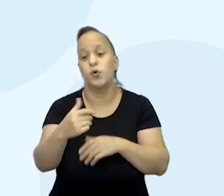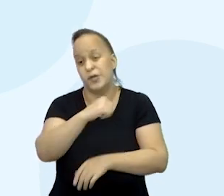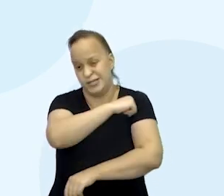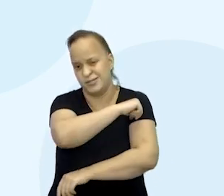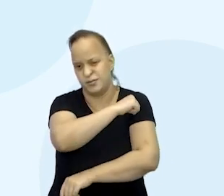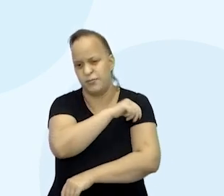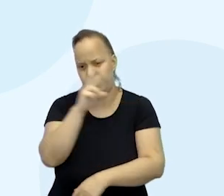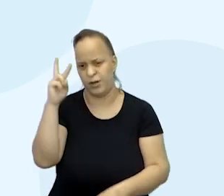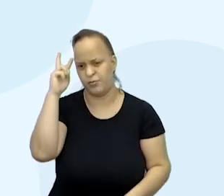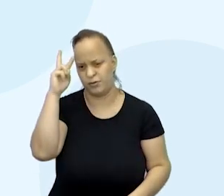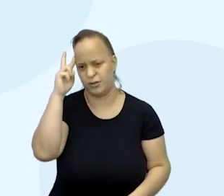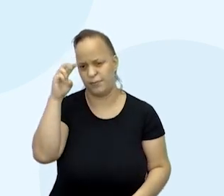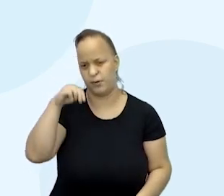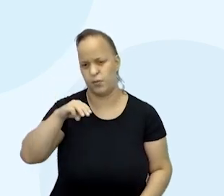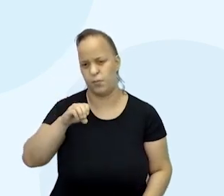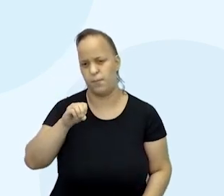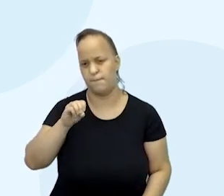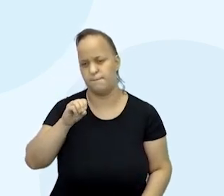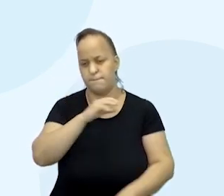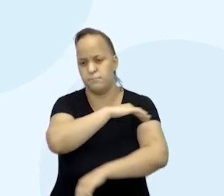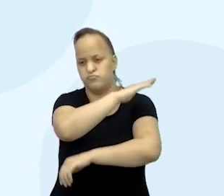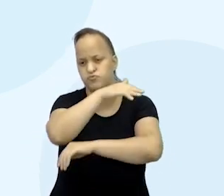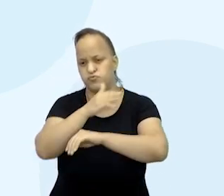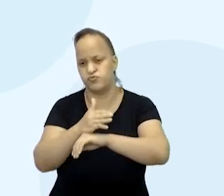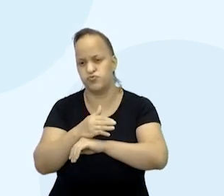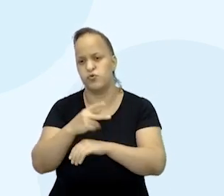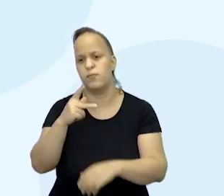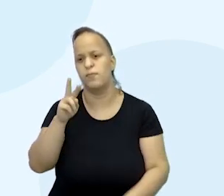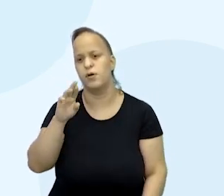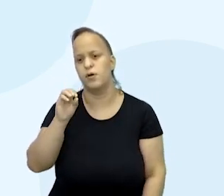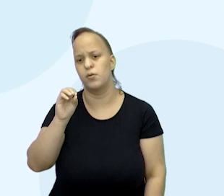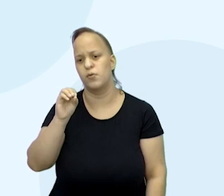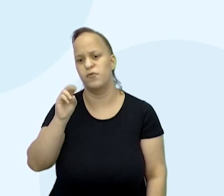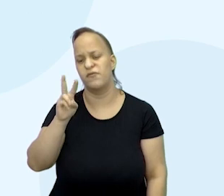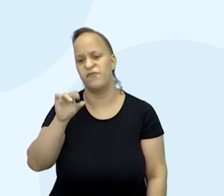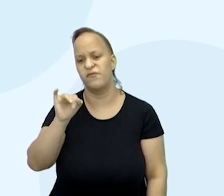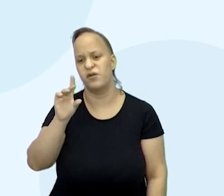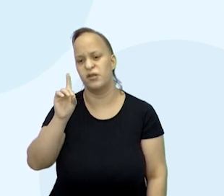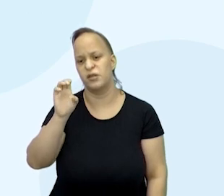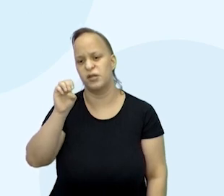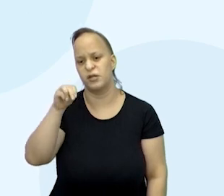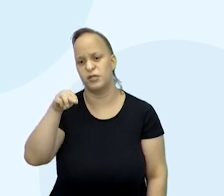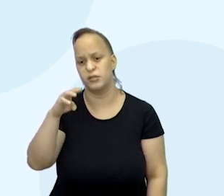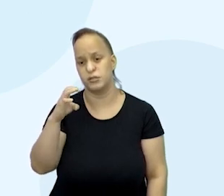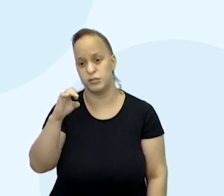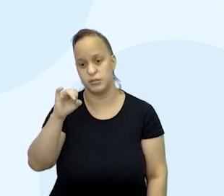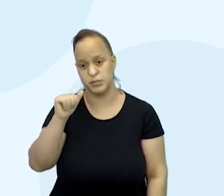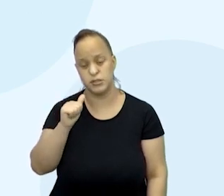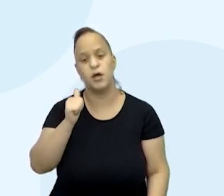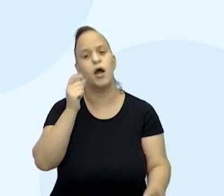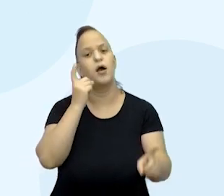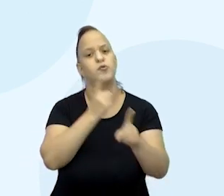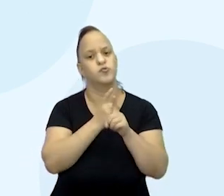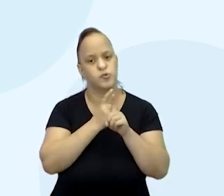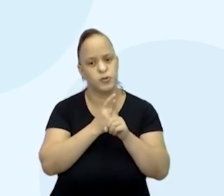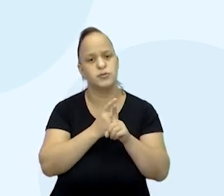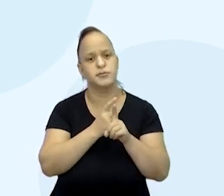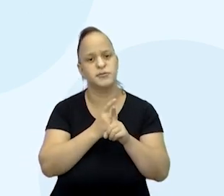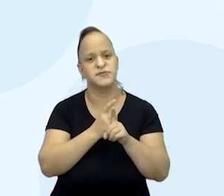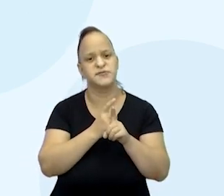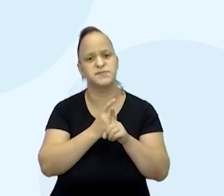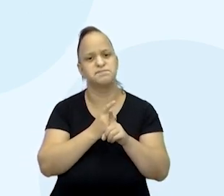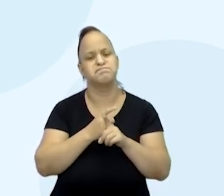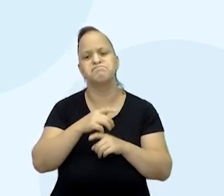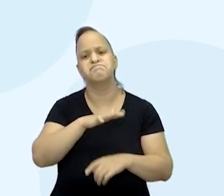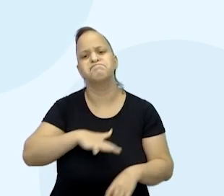as condições geológicas e climáticas da região estudada? Aí a gente vai falar, né, sobre as condições do estado de